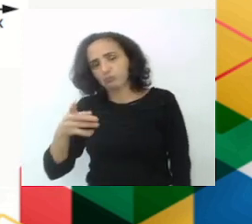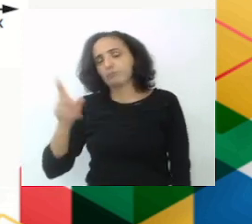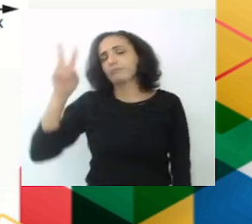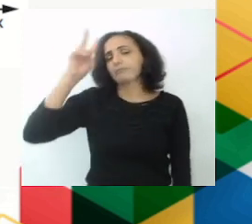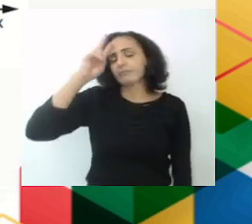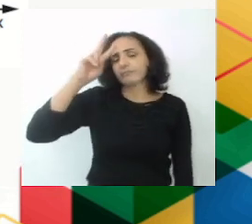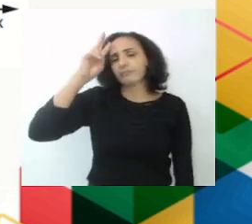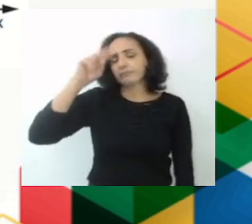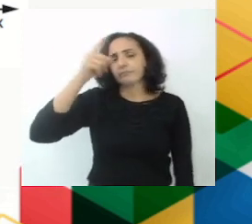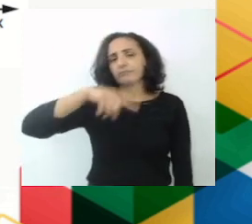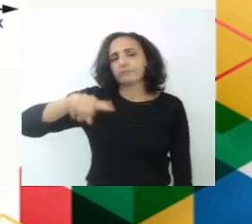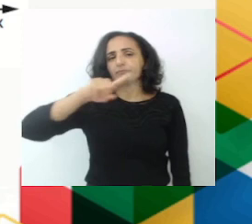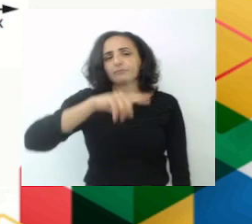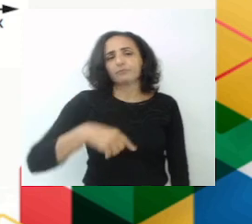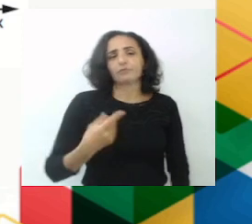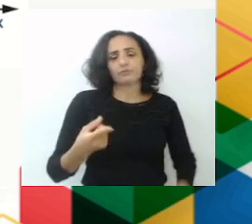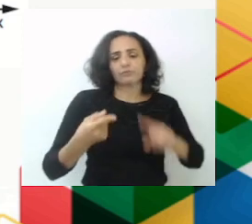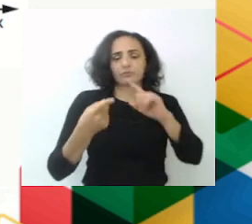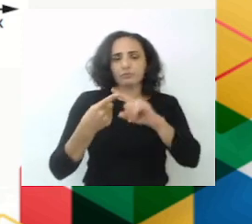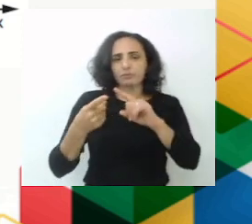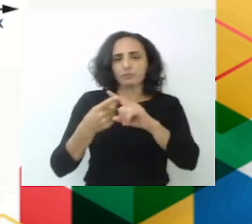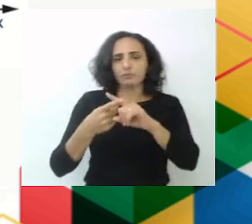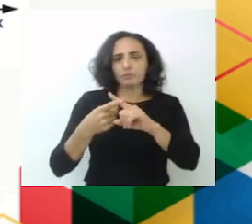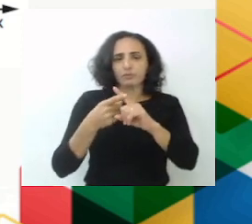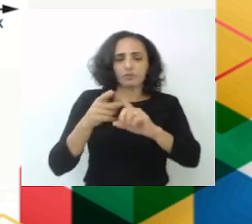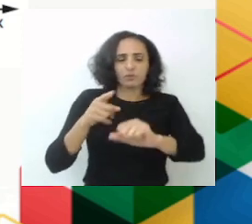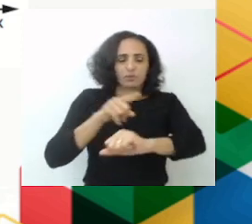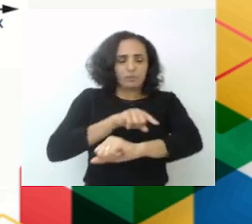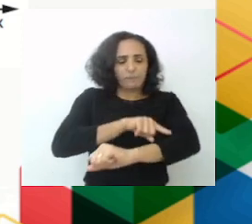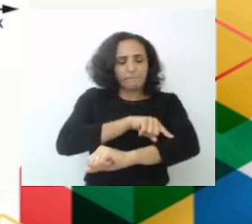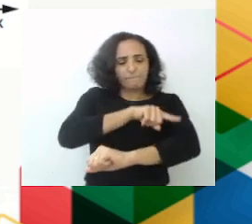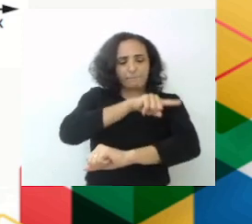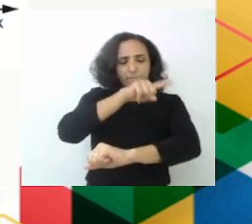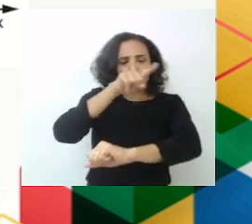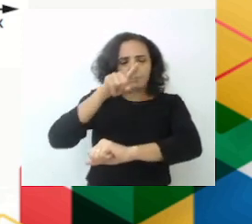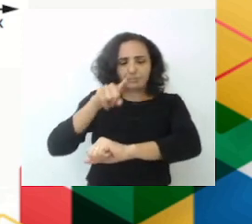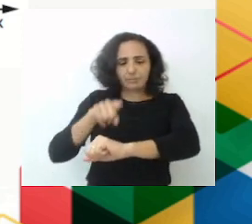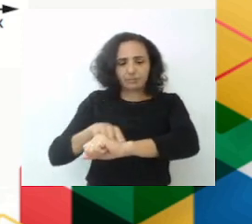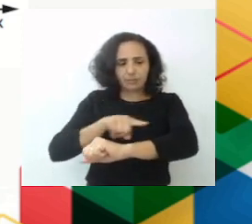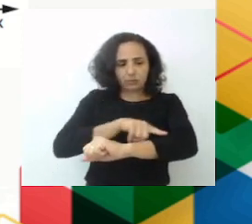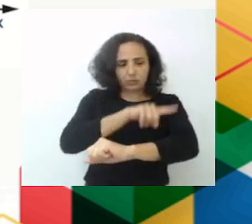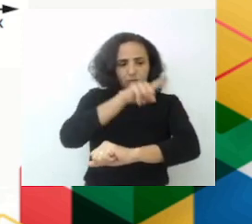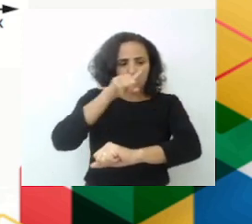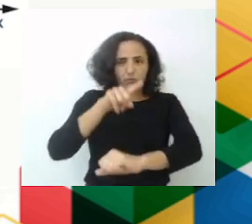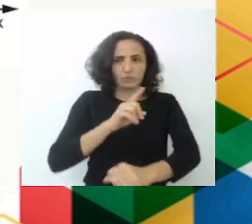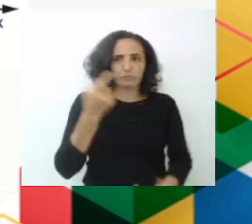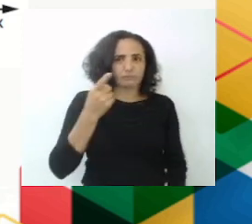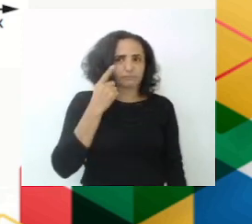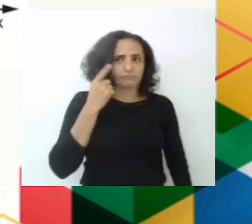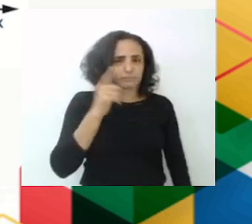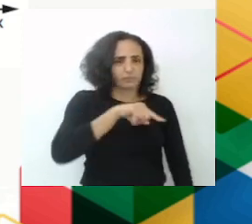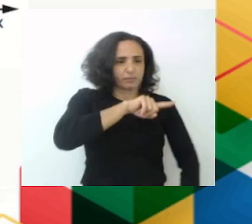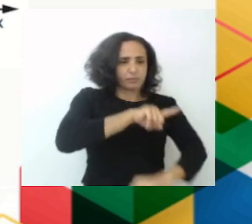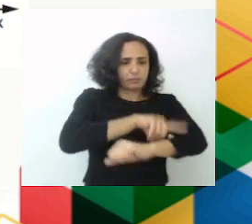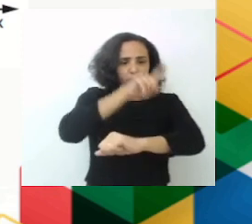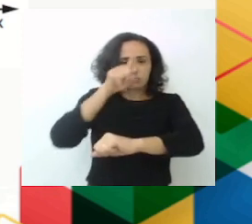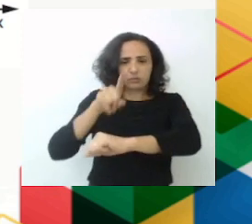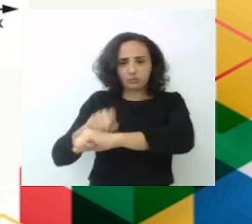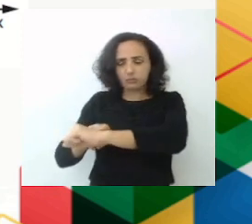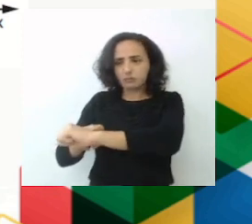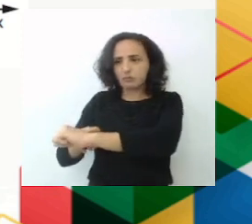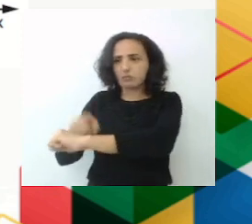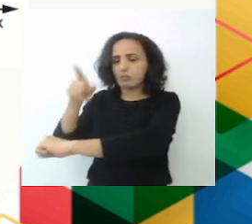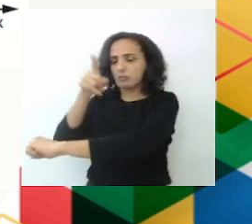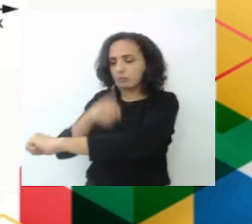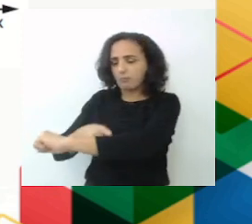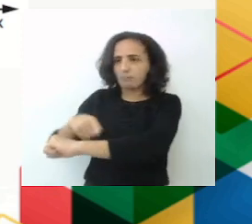Lembrando aí que são 2 situações. Ou a parábola está para cima ou a parábola está para baixo. E quem define isso é o coeficiente A.